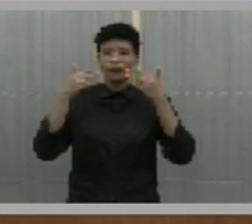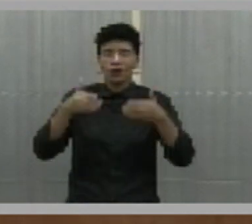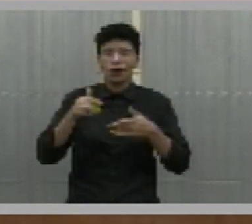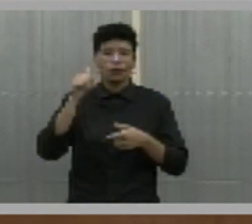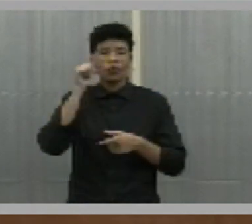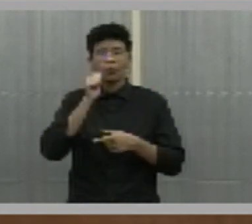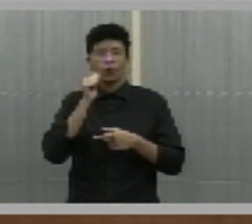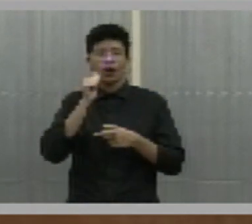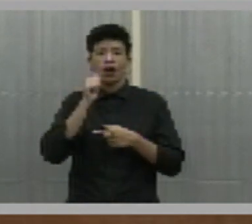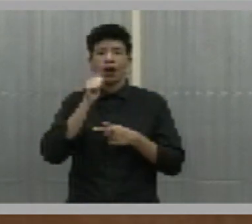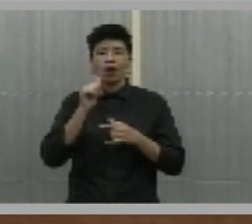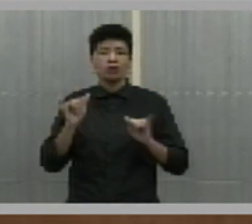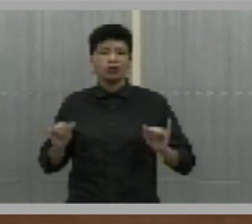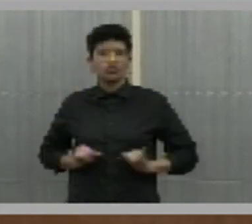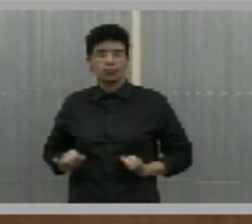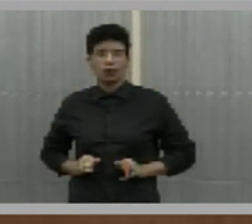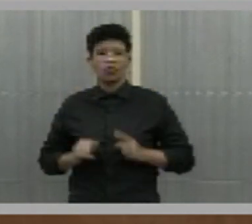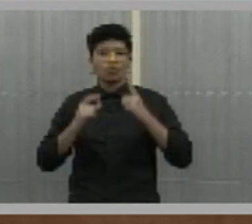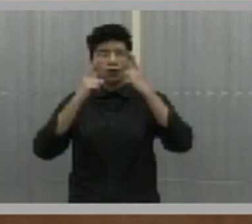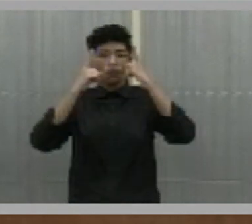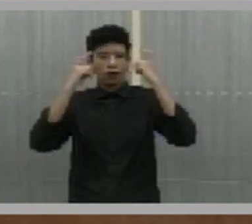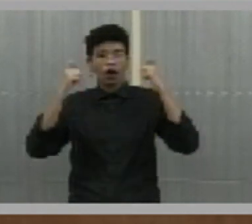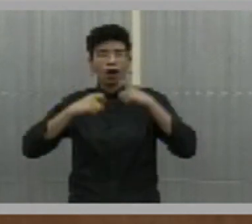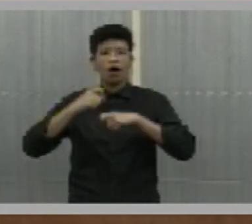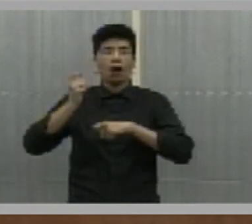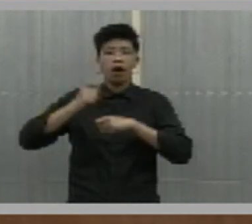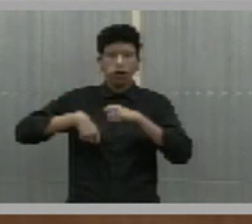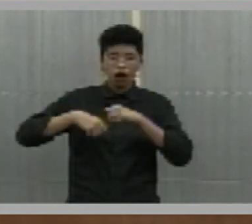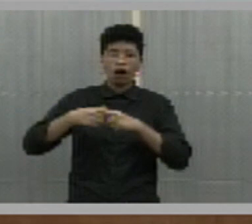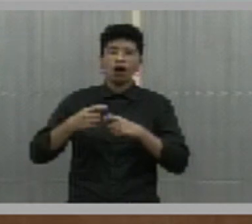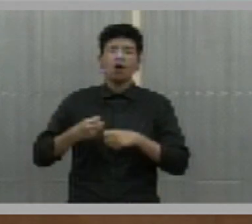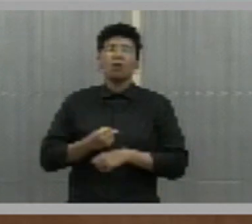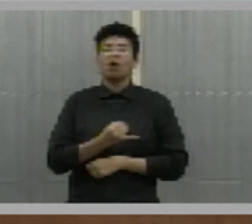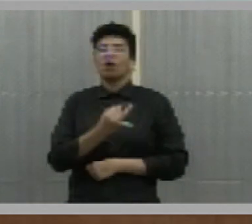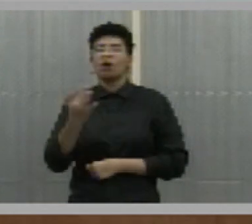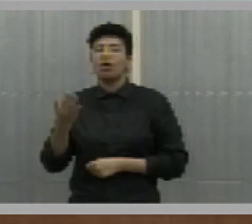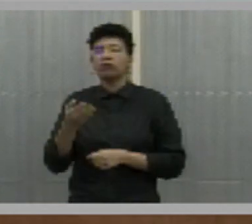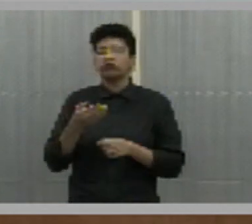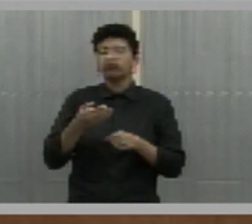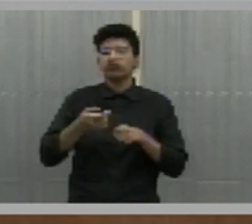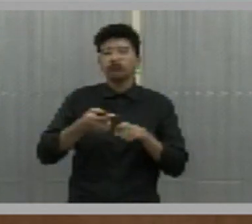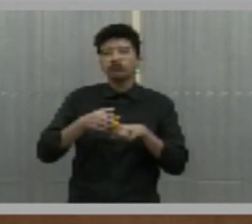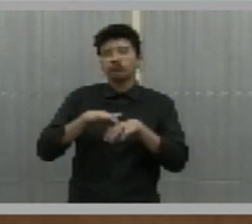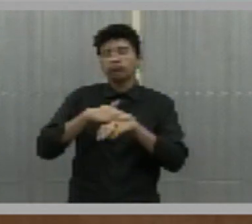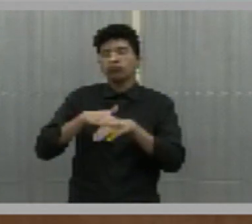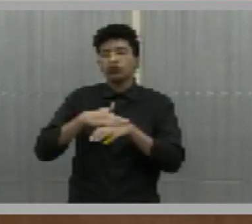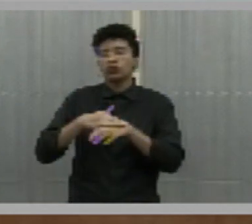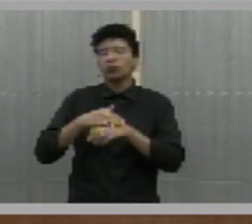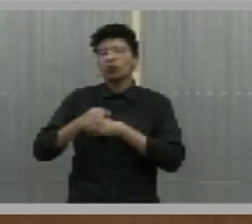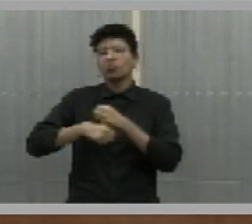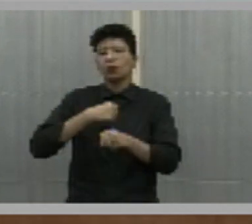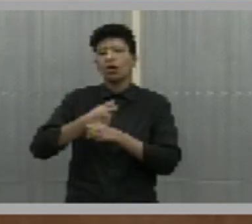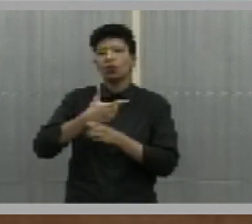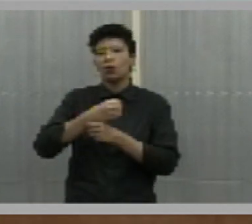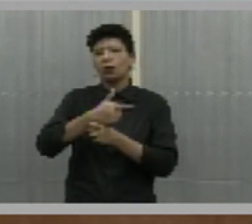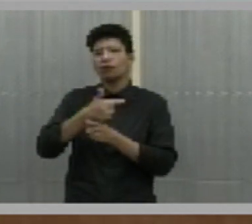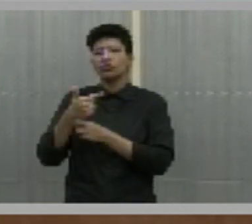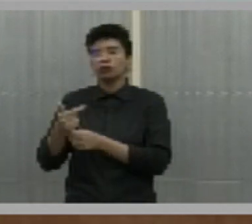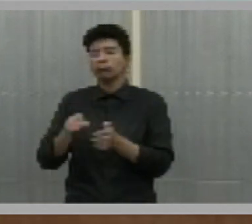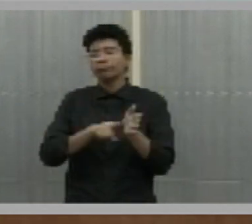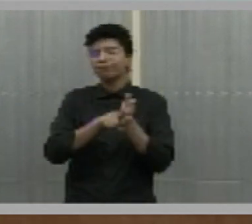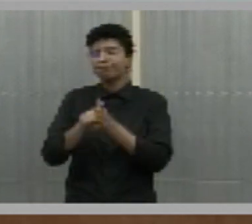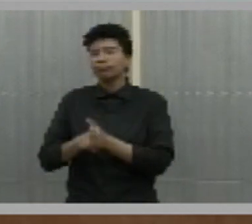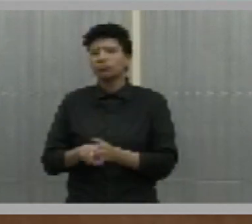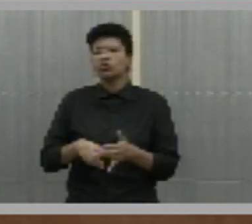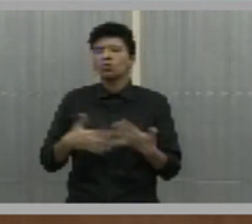violência sexual. As informações são: quantos atendimentos foram realizados em 2022 e quais